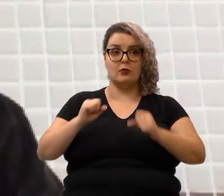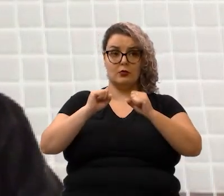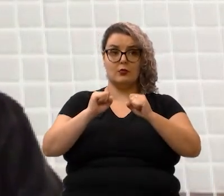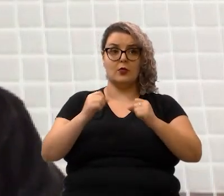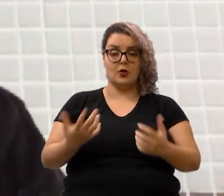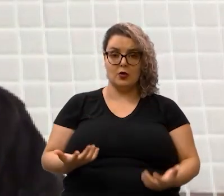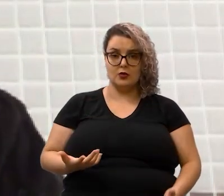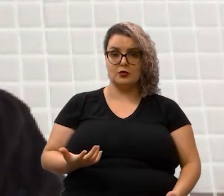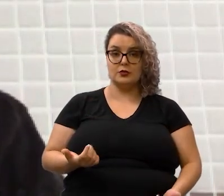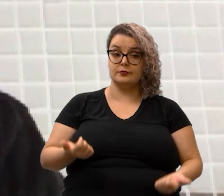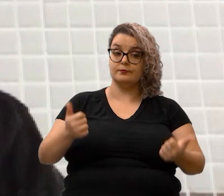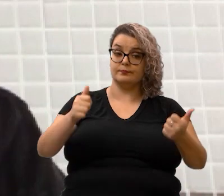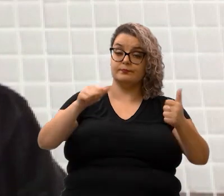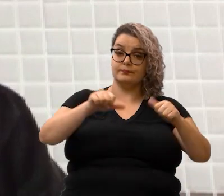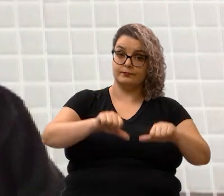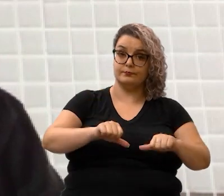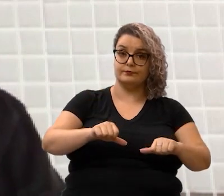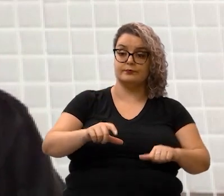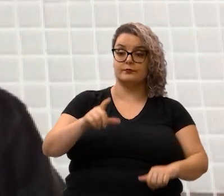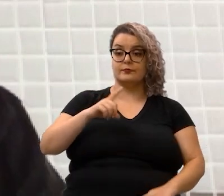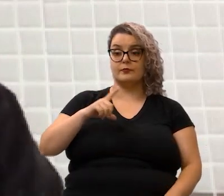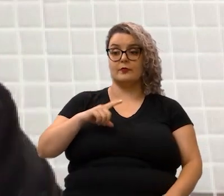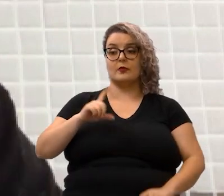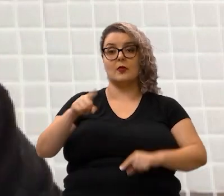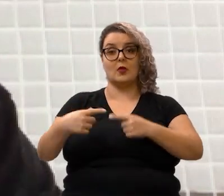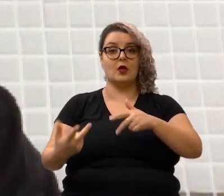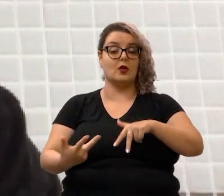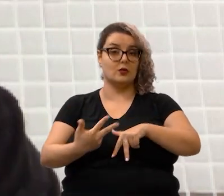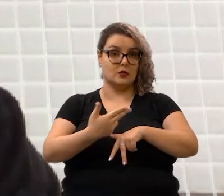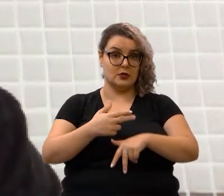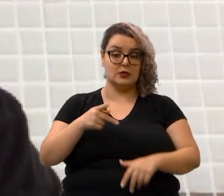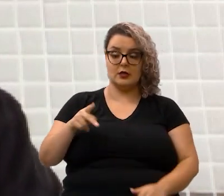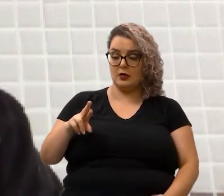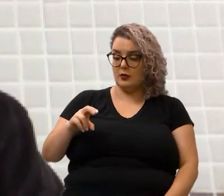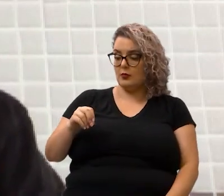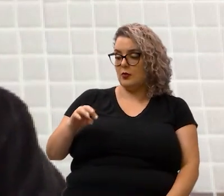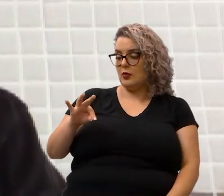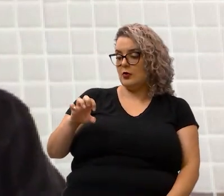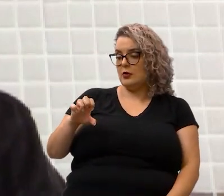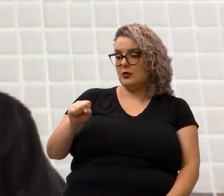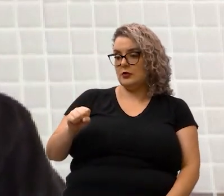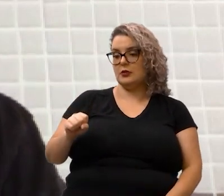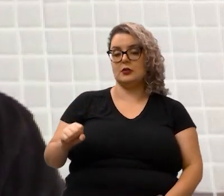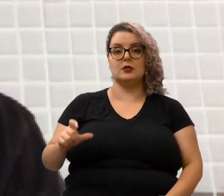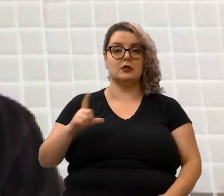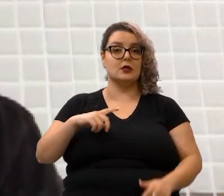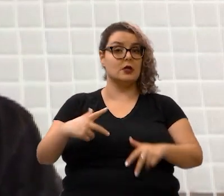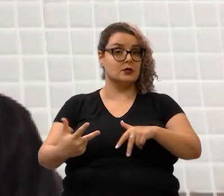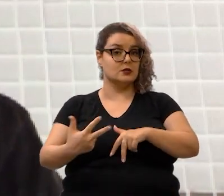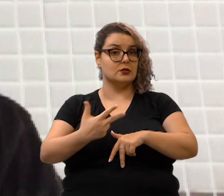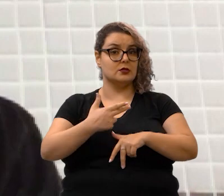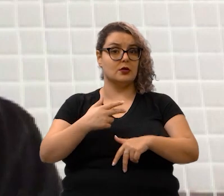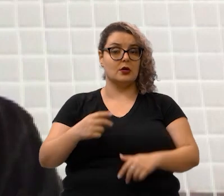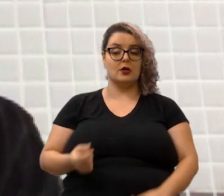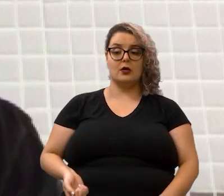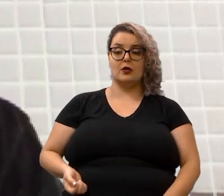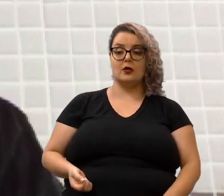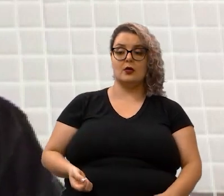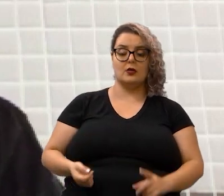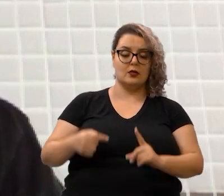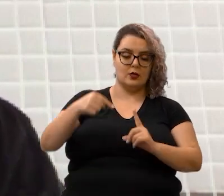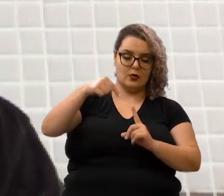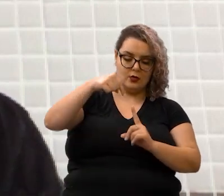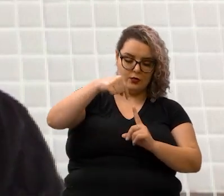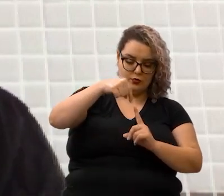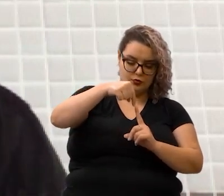pode ir piorando. Aí existem outras cirurgias além da prótese. Existem as cirurgias que a gente faz uma perfuração na